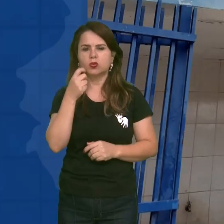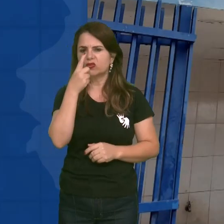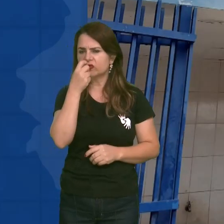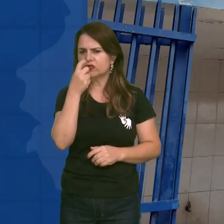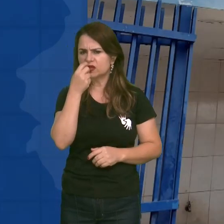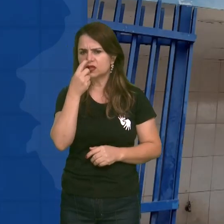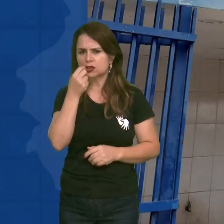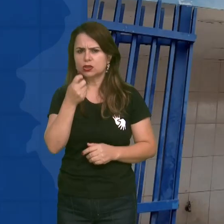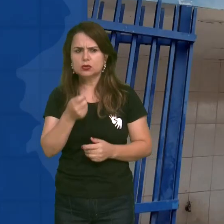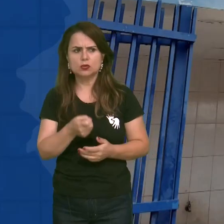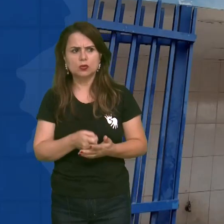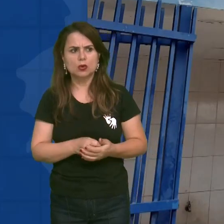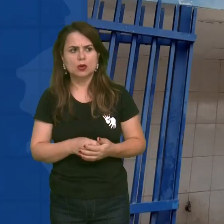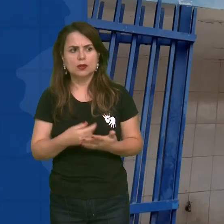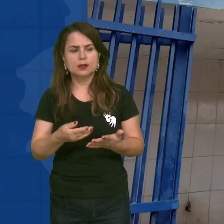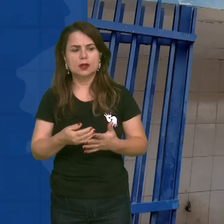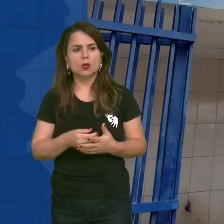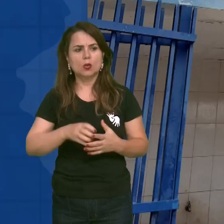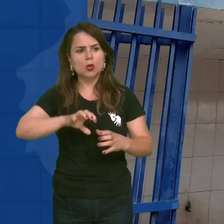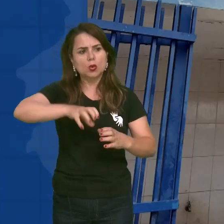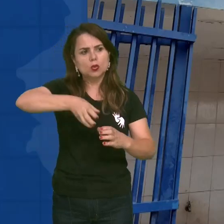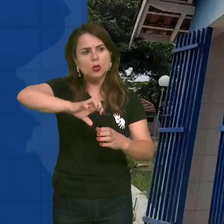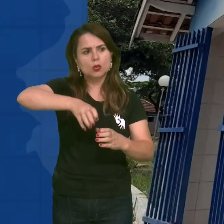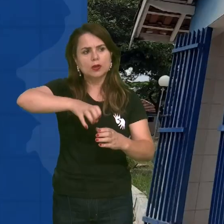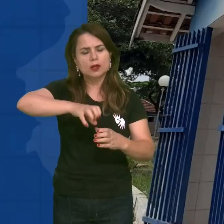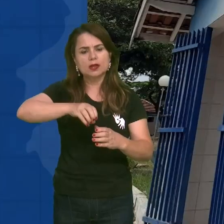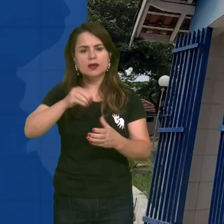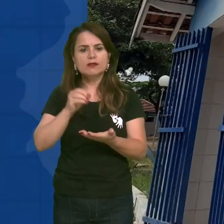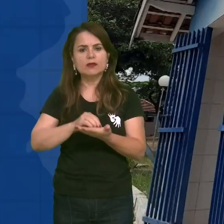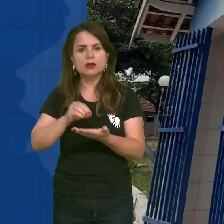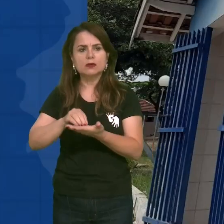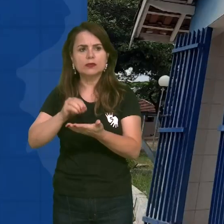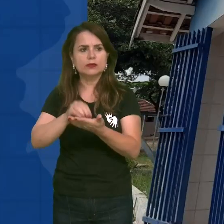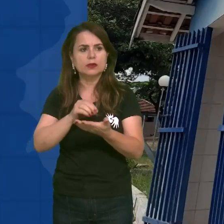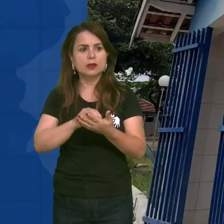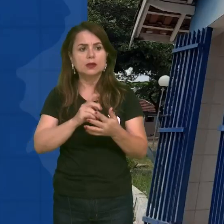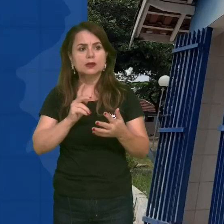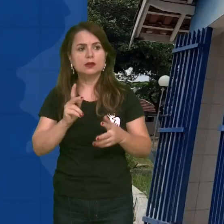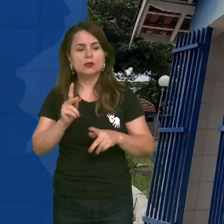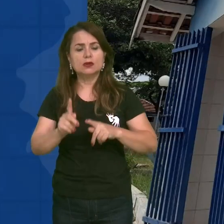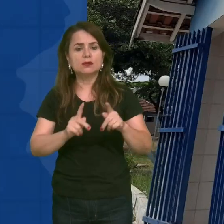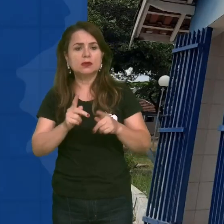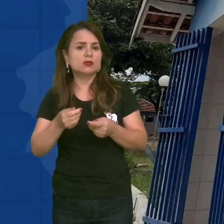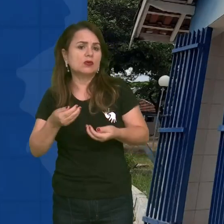uma torneira essa falta do telhado e o local onde a população